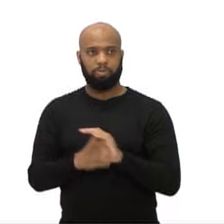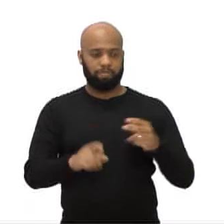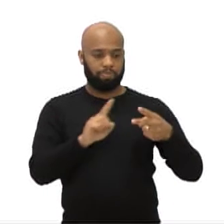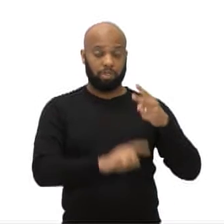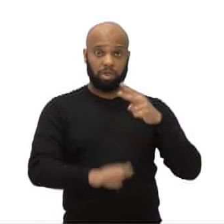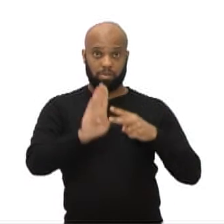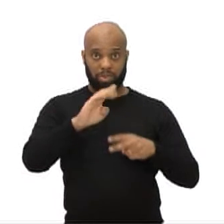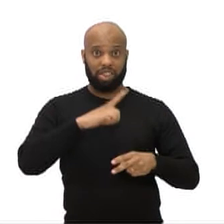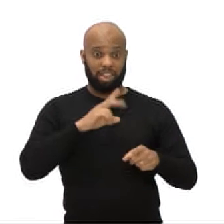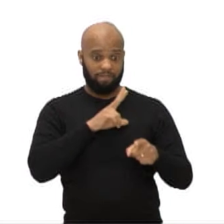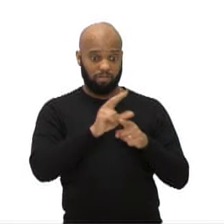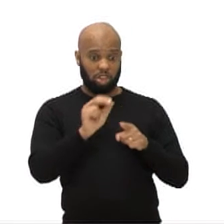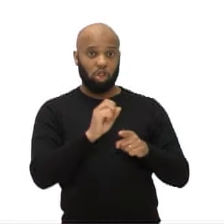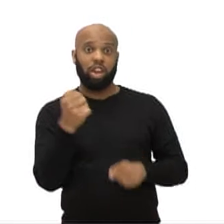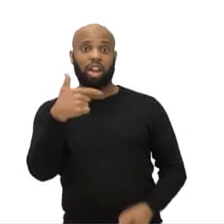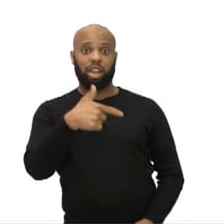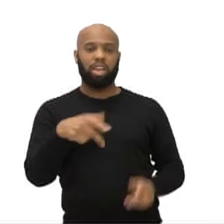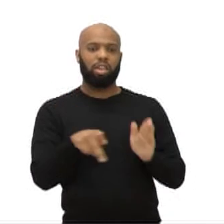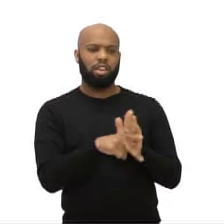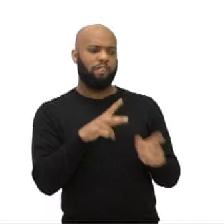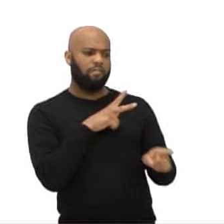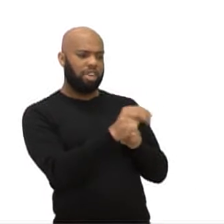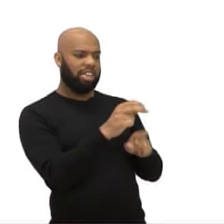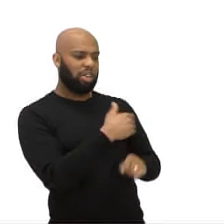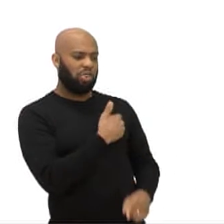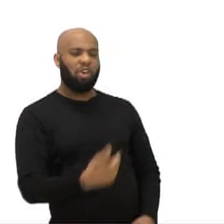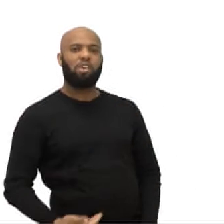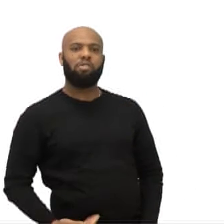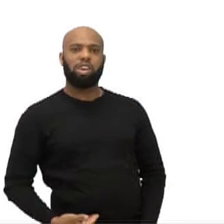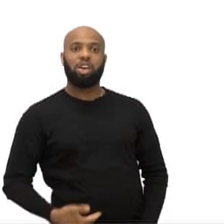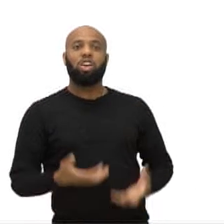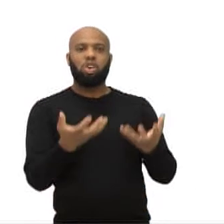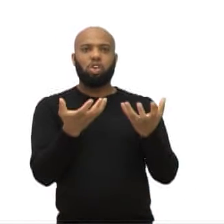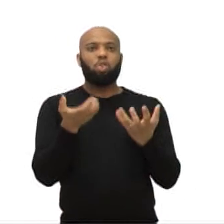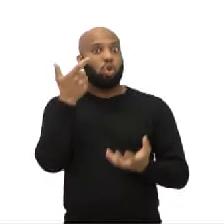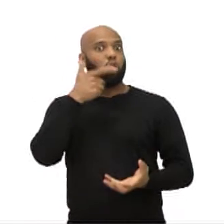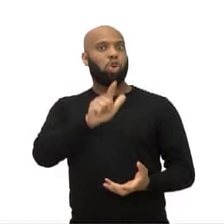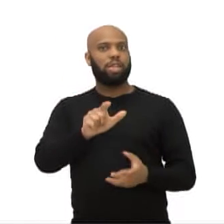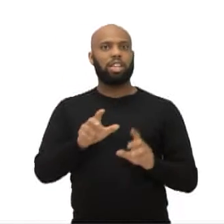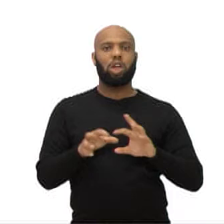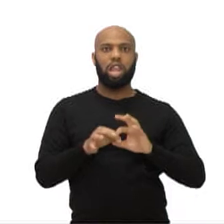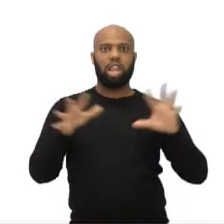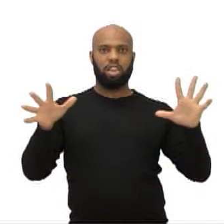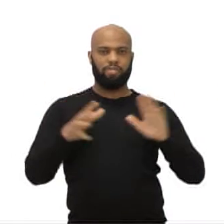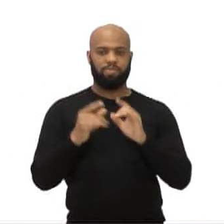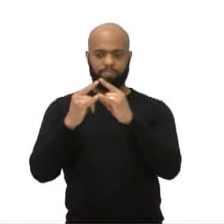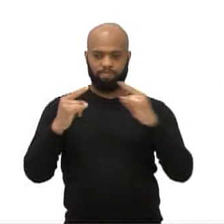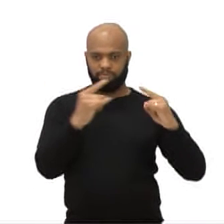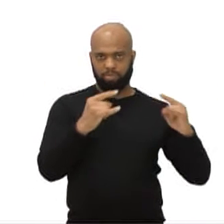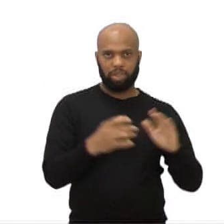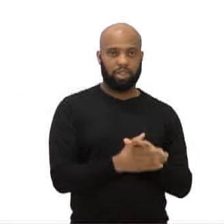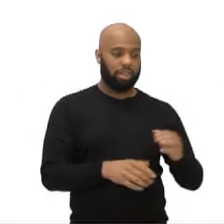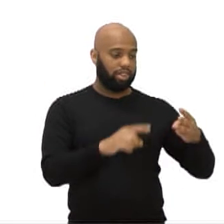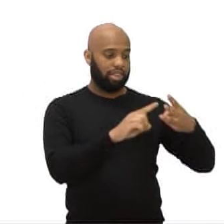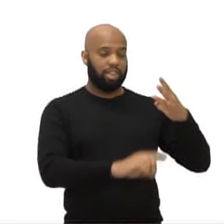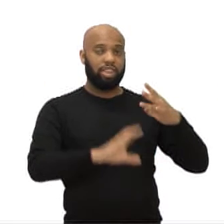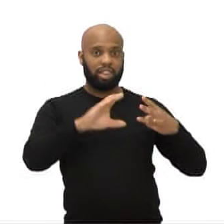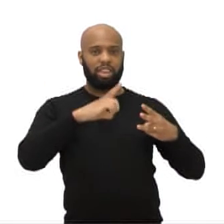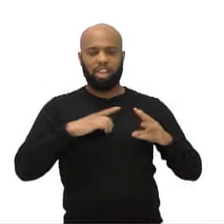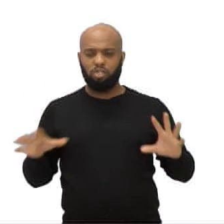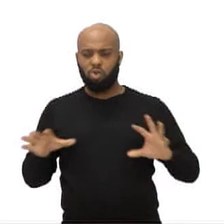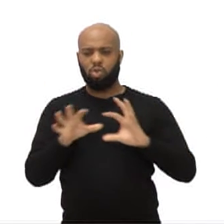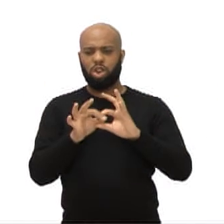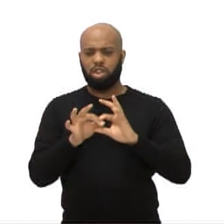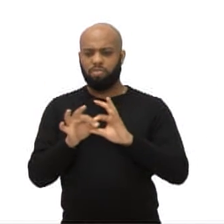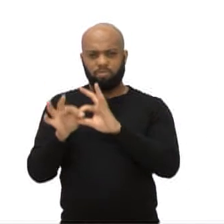B. Teve vitória sobre o governo central, estabelecendo a República Livre dos Cabanos. E C. Foi um movimento que uniu